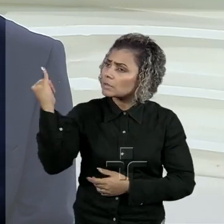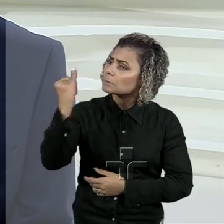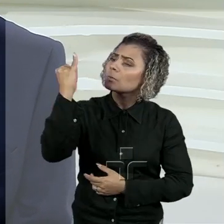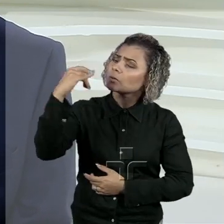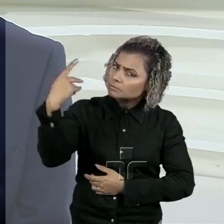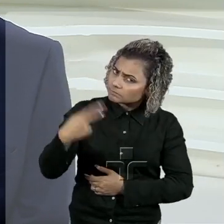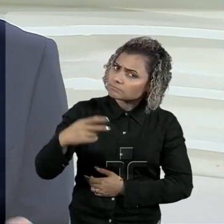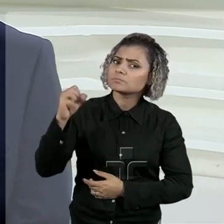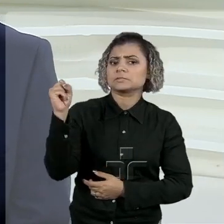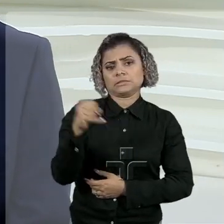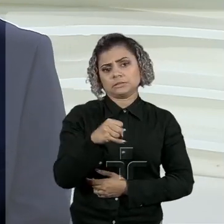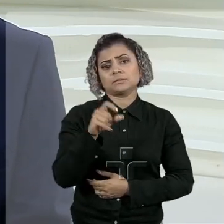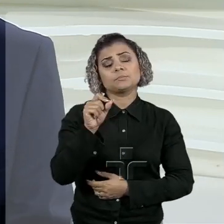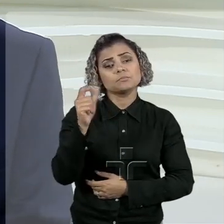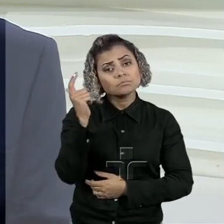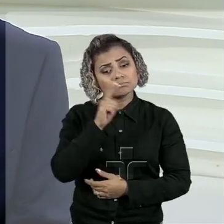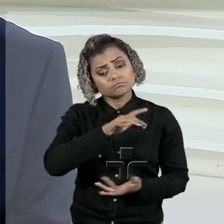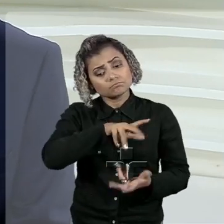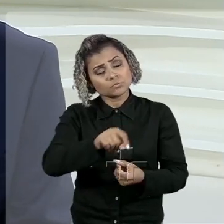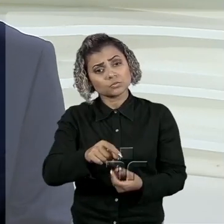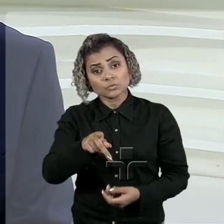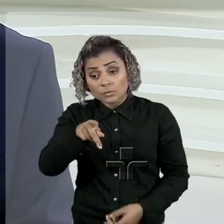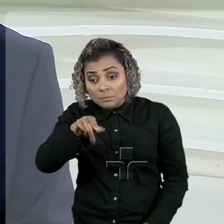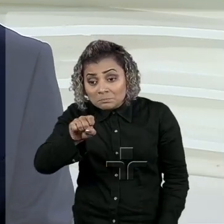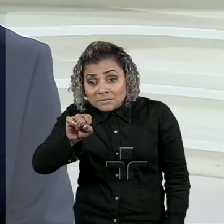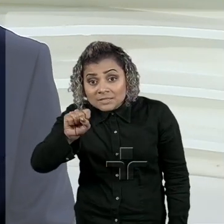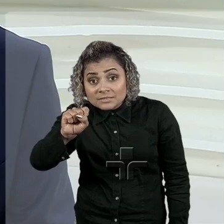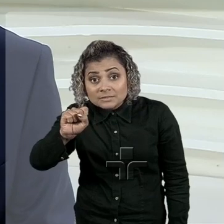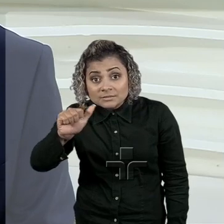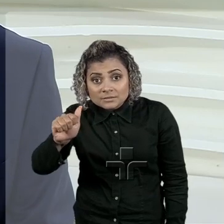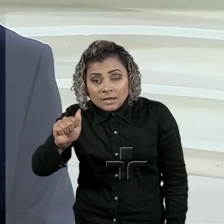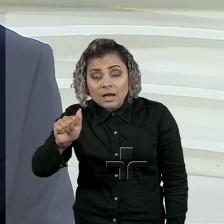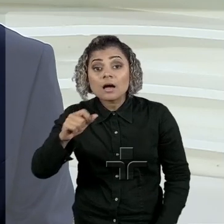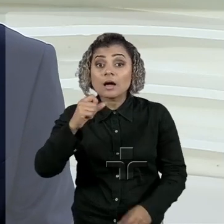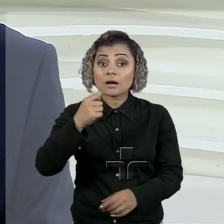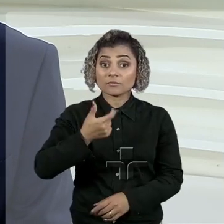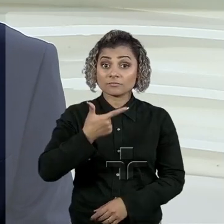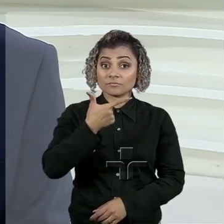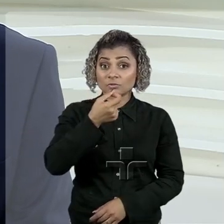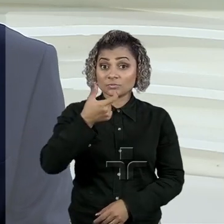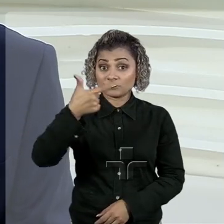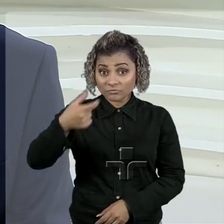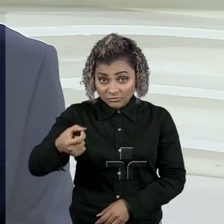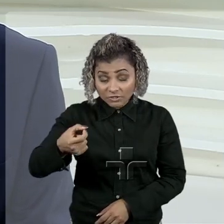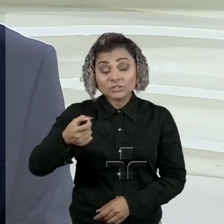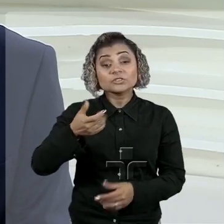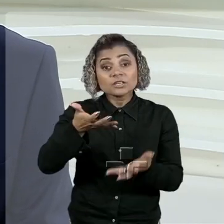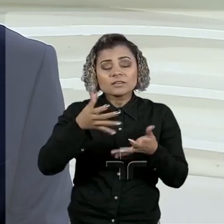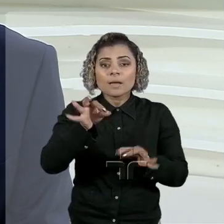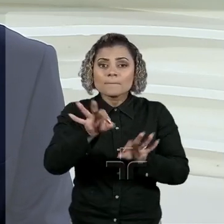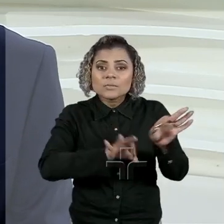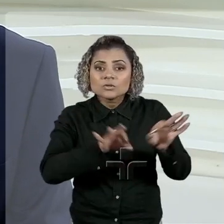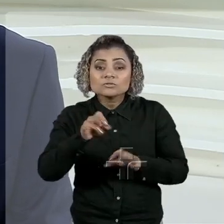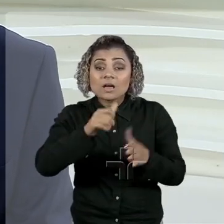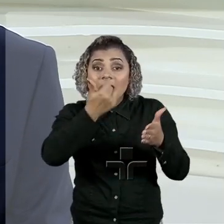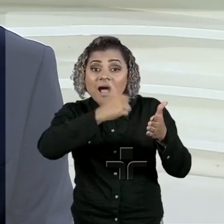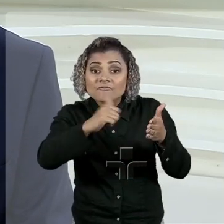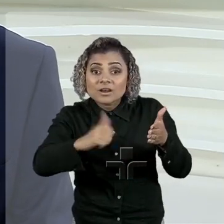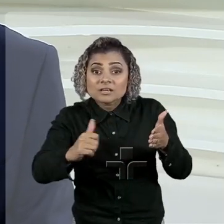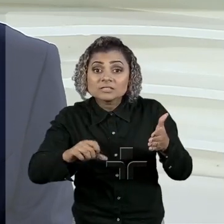importante para o mundo. E o PISA está olhando logo ali, no ano que vem, deverá trabalhar com as